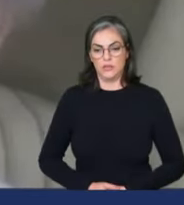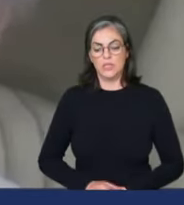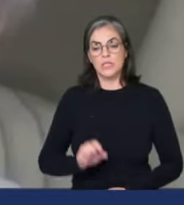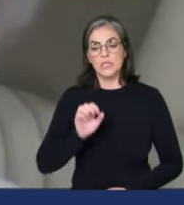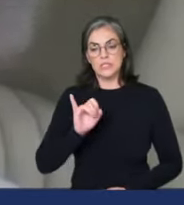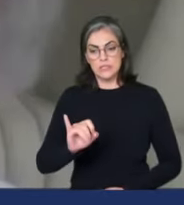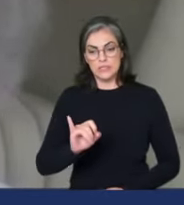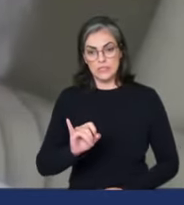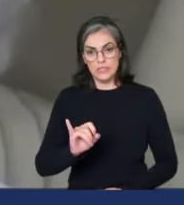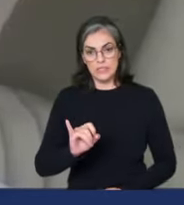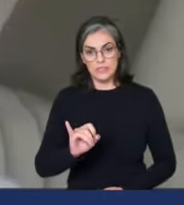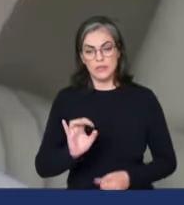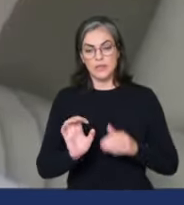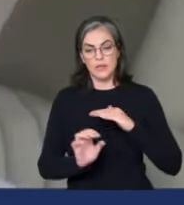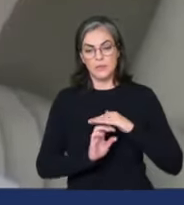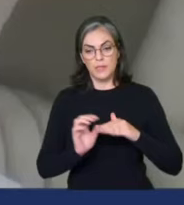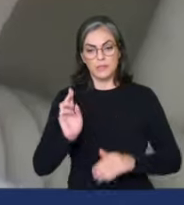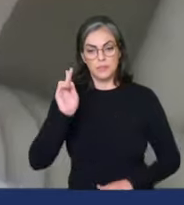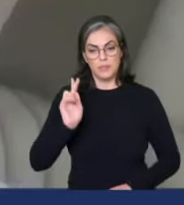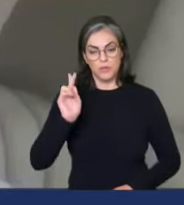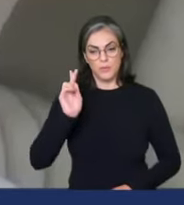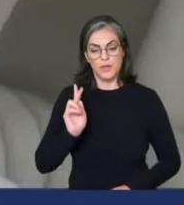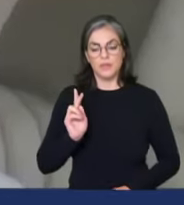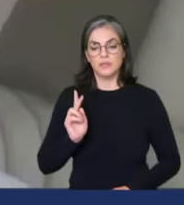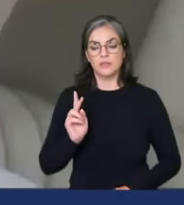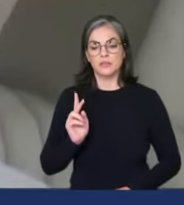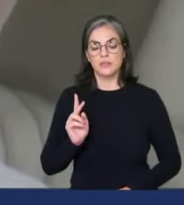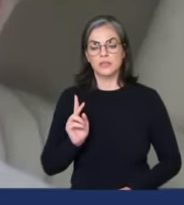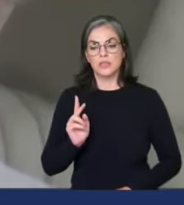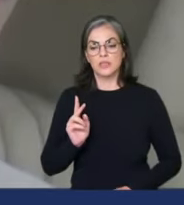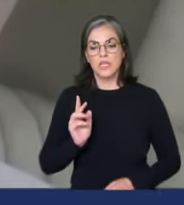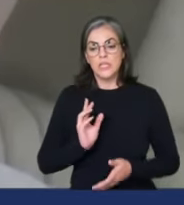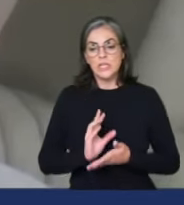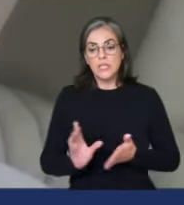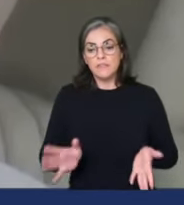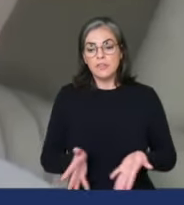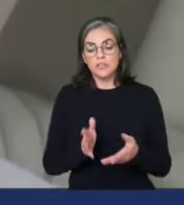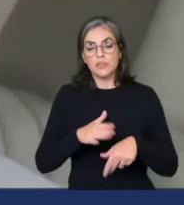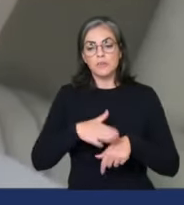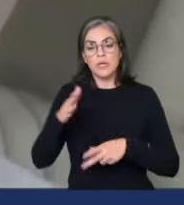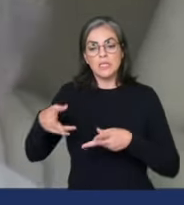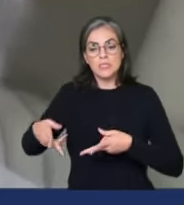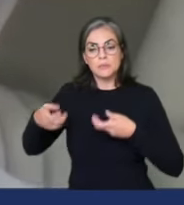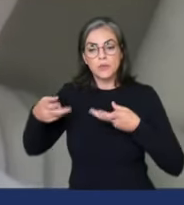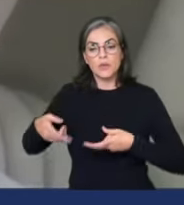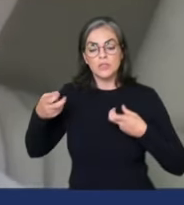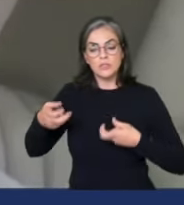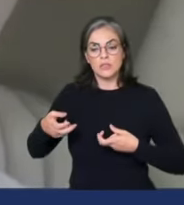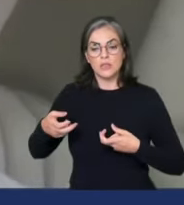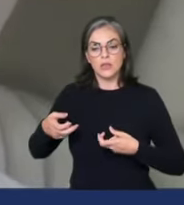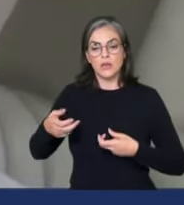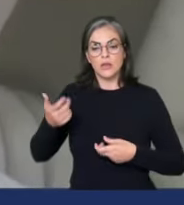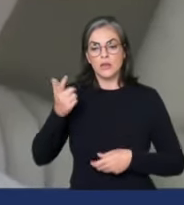coloca 100 na exploração e produção, ela tem uma geração de caixa de 70.